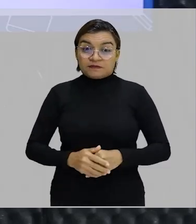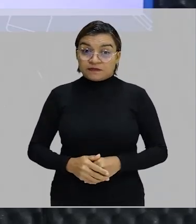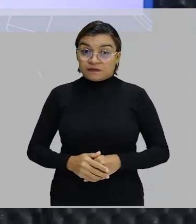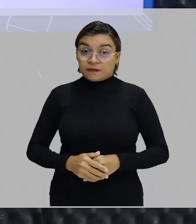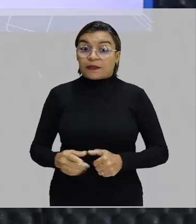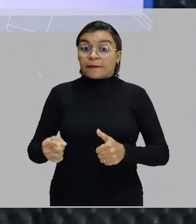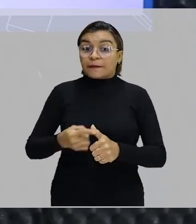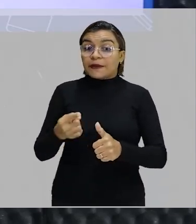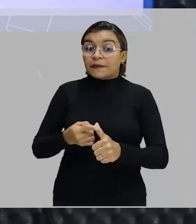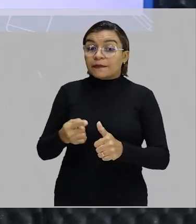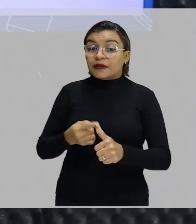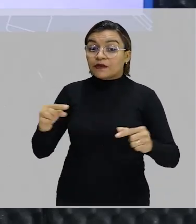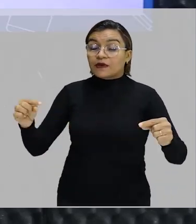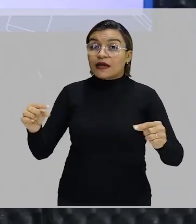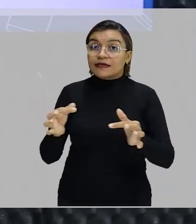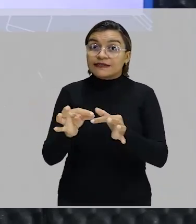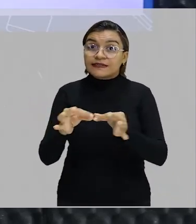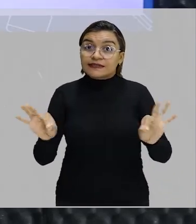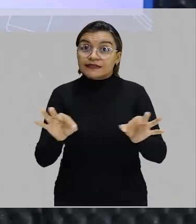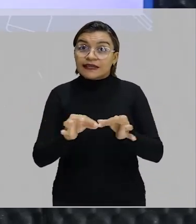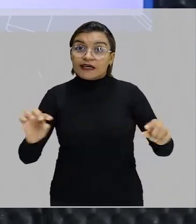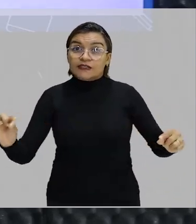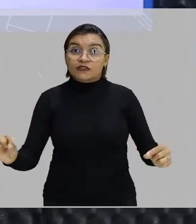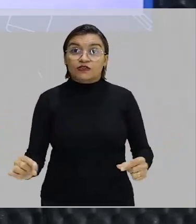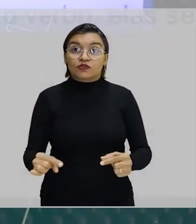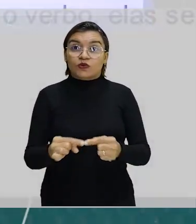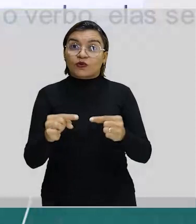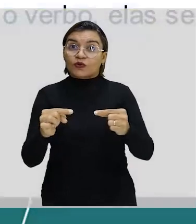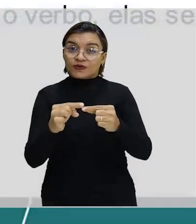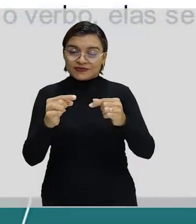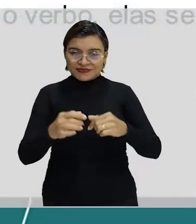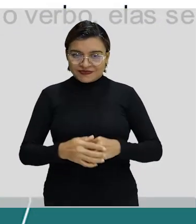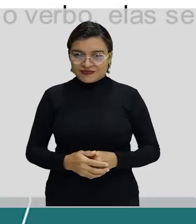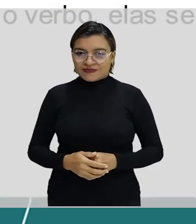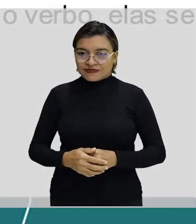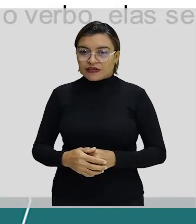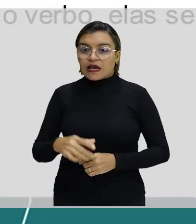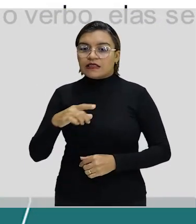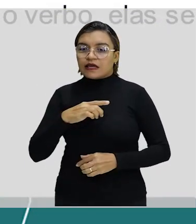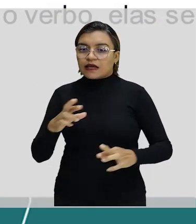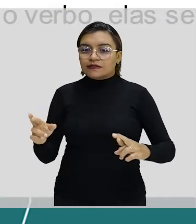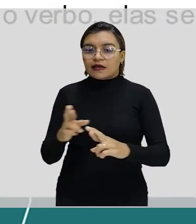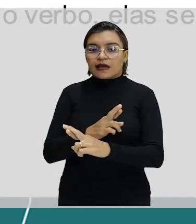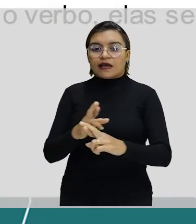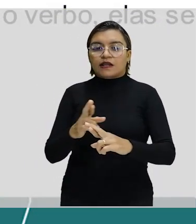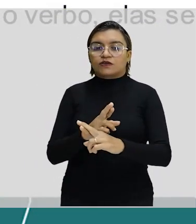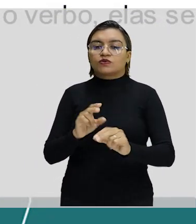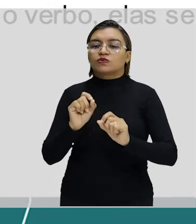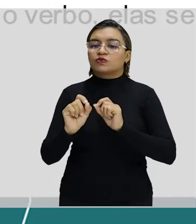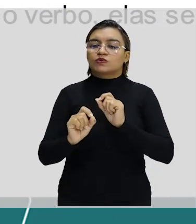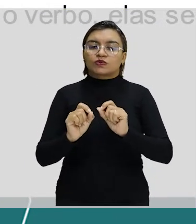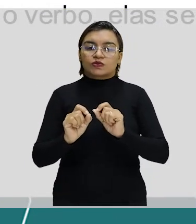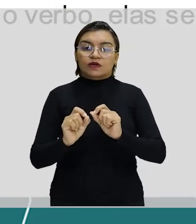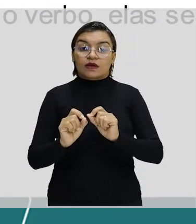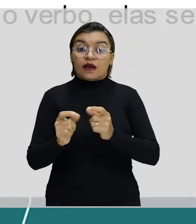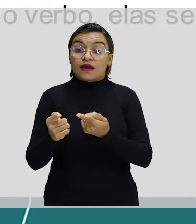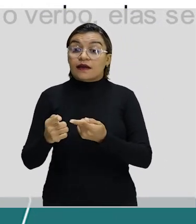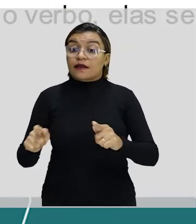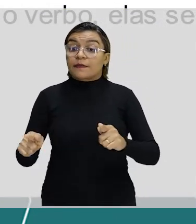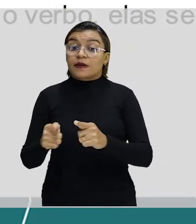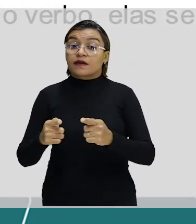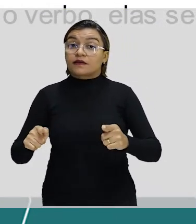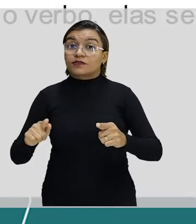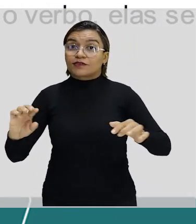falar da sintaxe de concordância. O que é isso? Trata das relações de